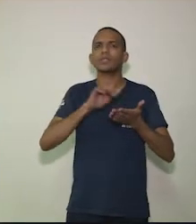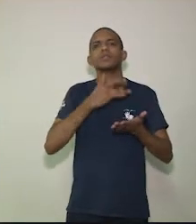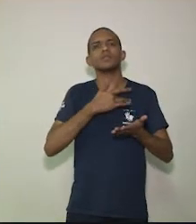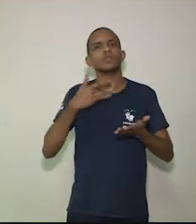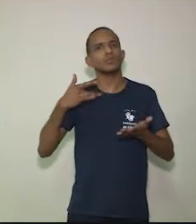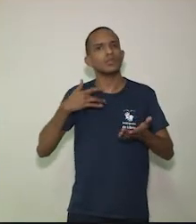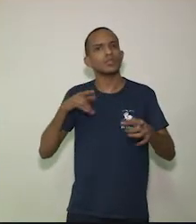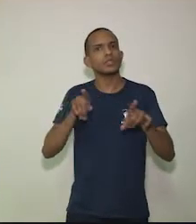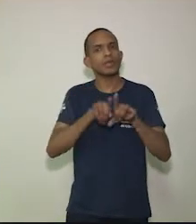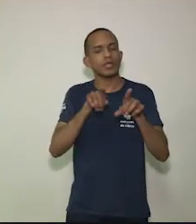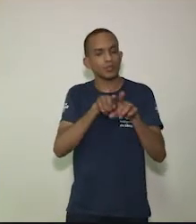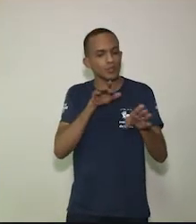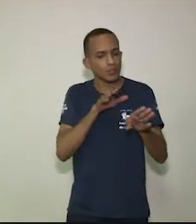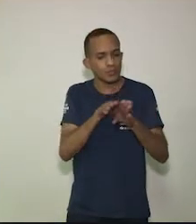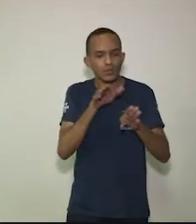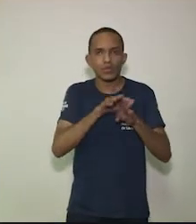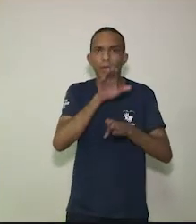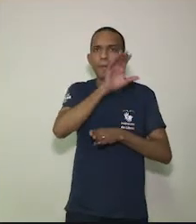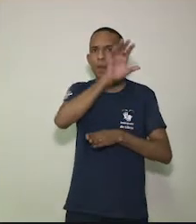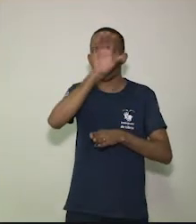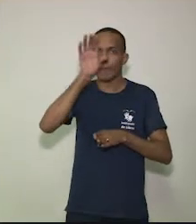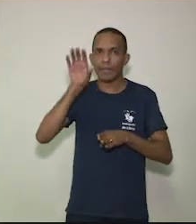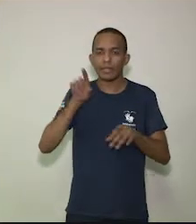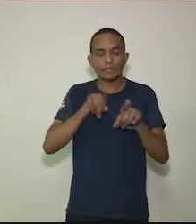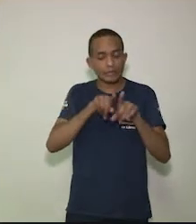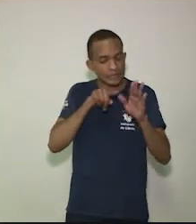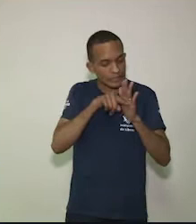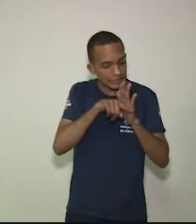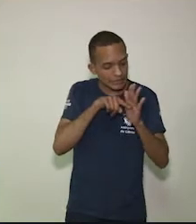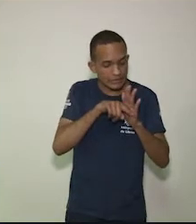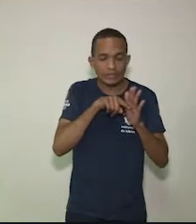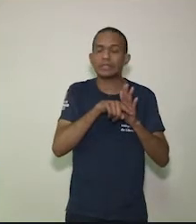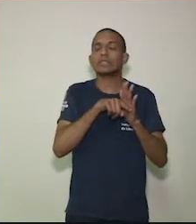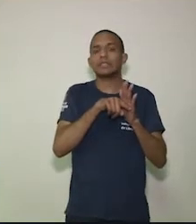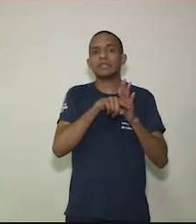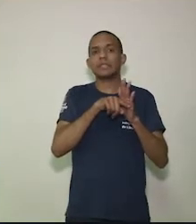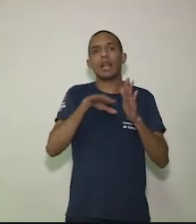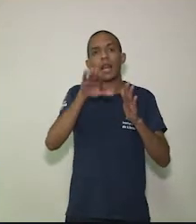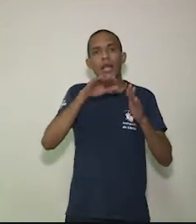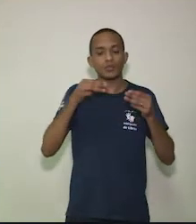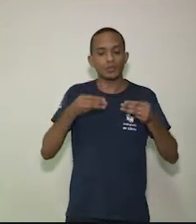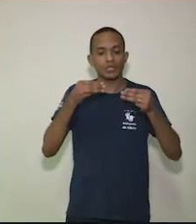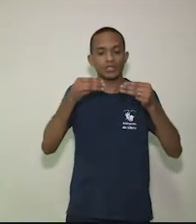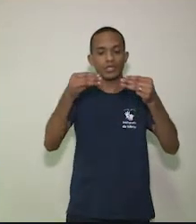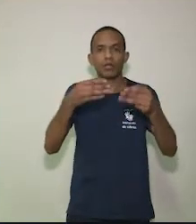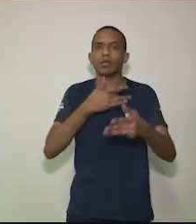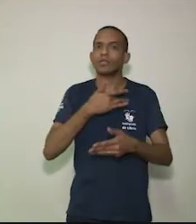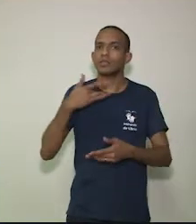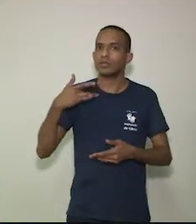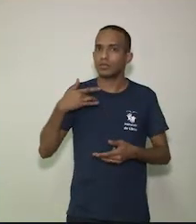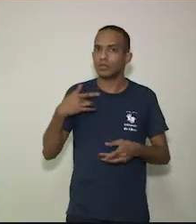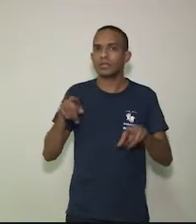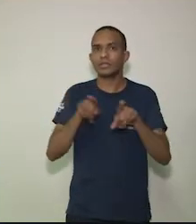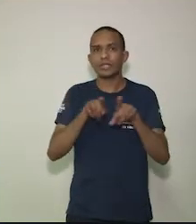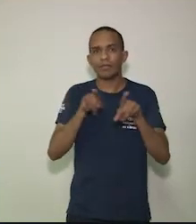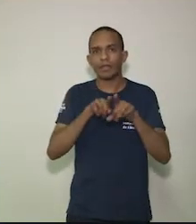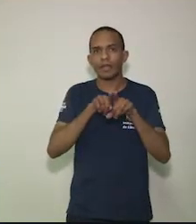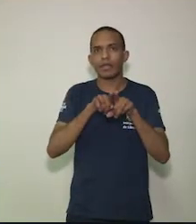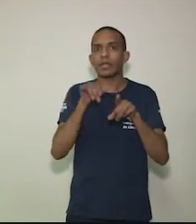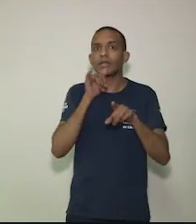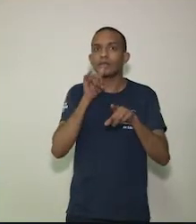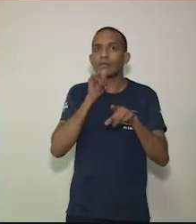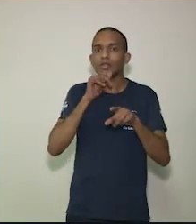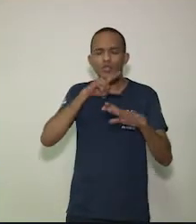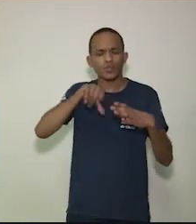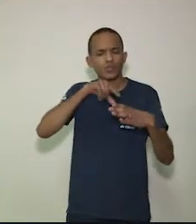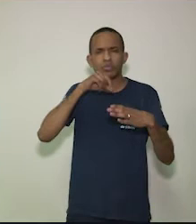Saúde e do Conselho Nacional de Pesquisa do Ministério da Saúde. Esse é um desenho de